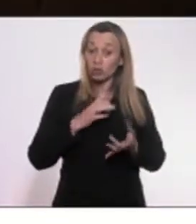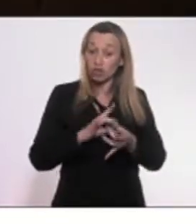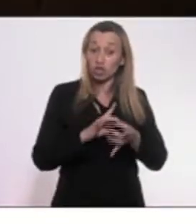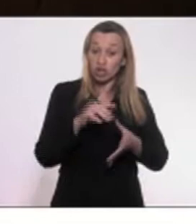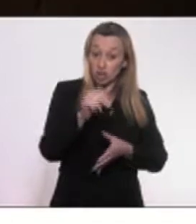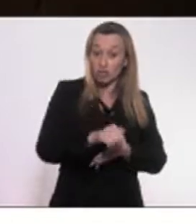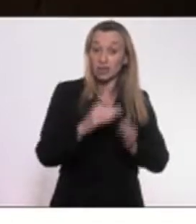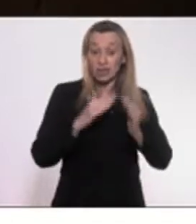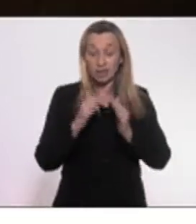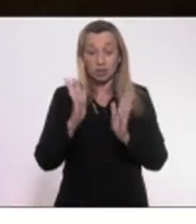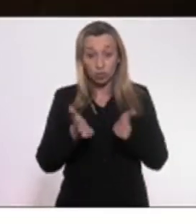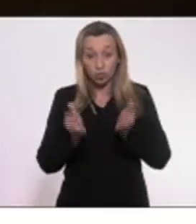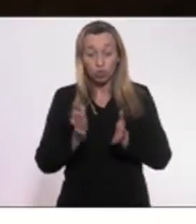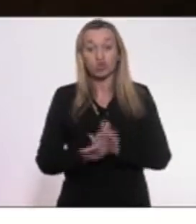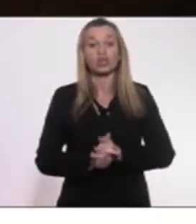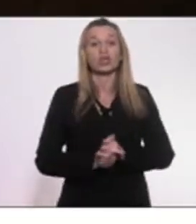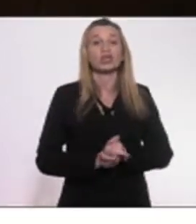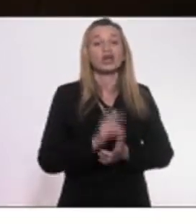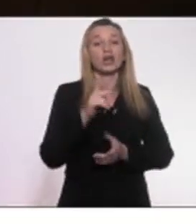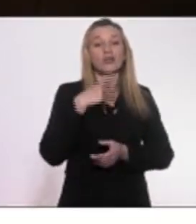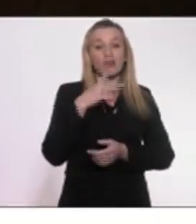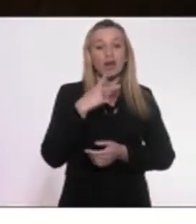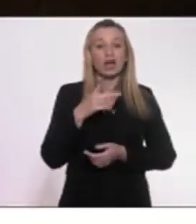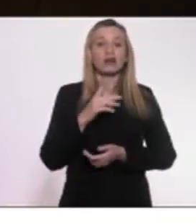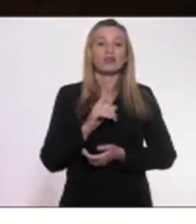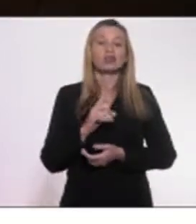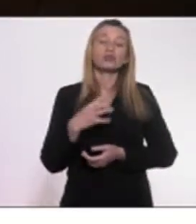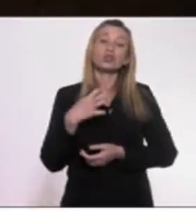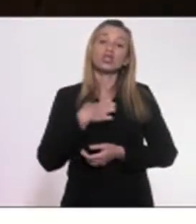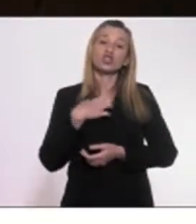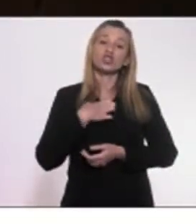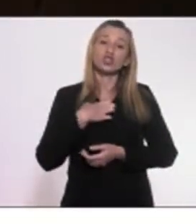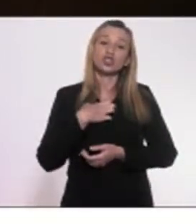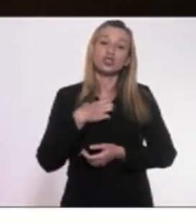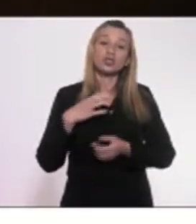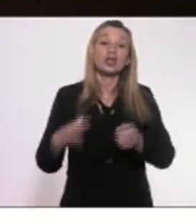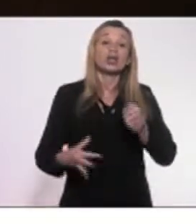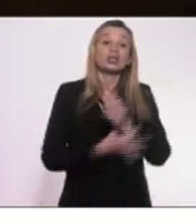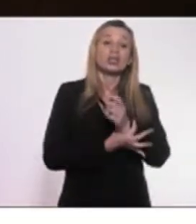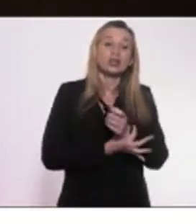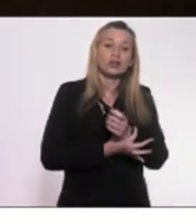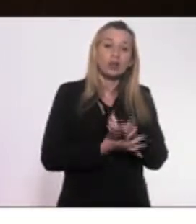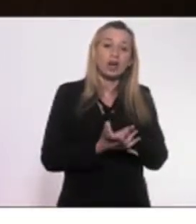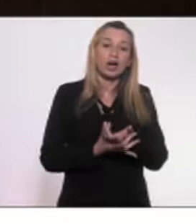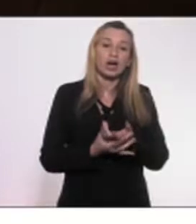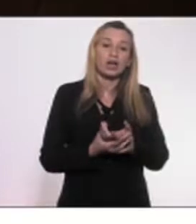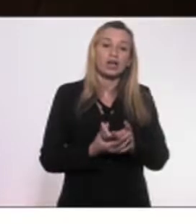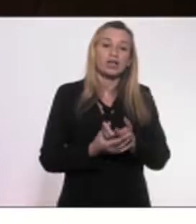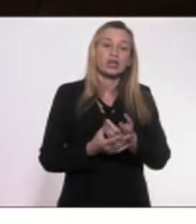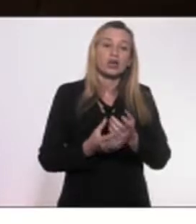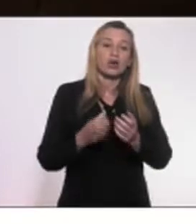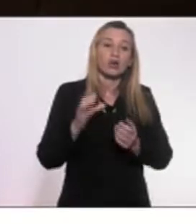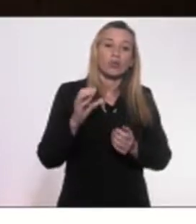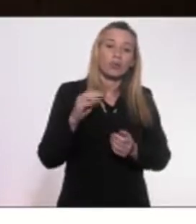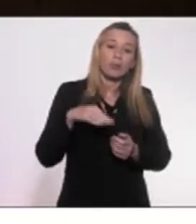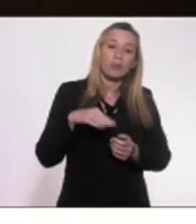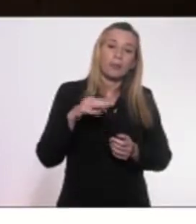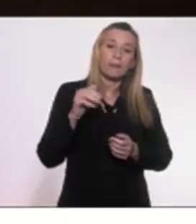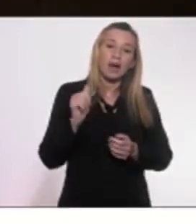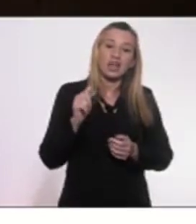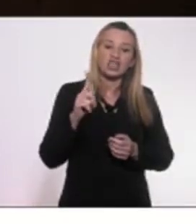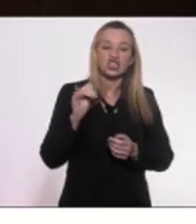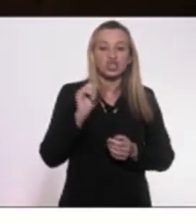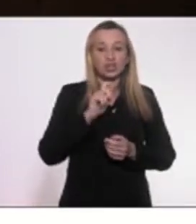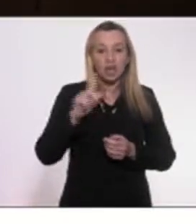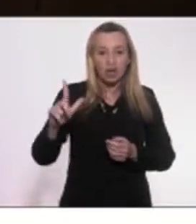nessa casa hoje, ela versava tão somente no sentido de assegurar que ao invés do marginal, ao invés